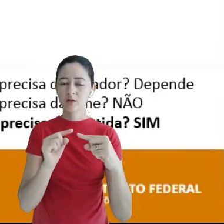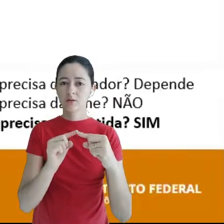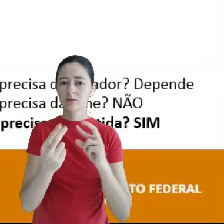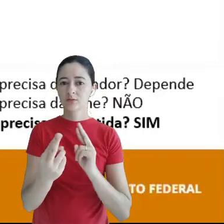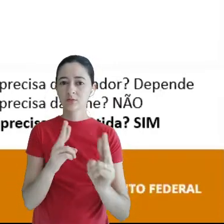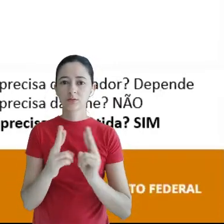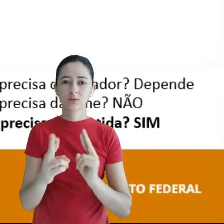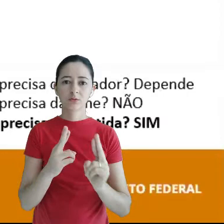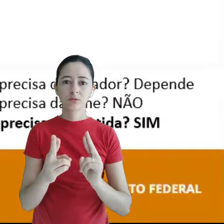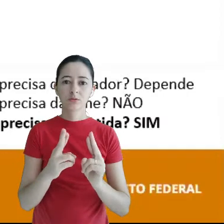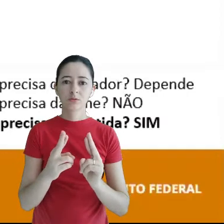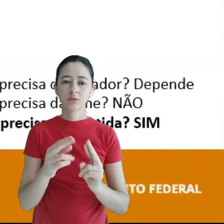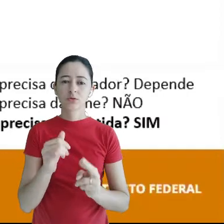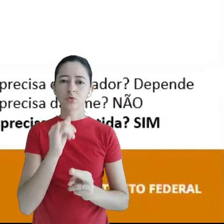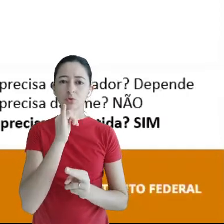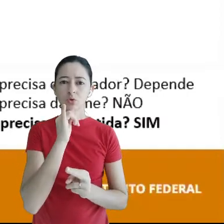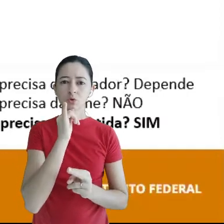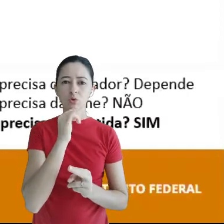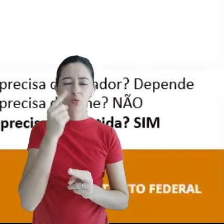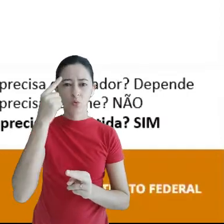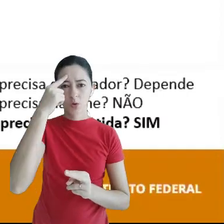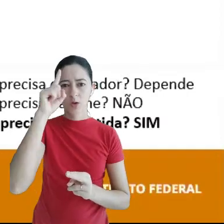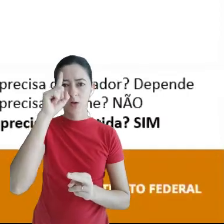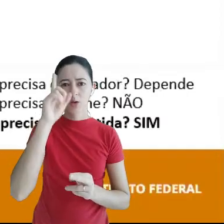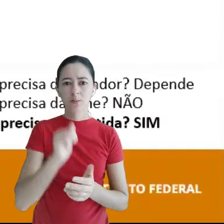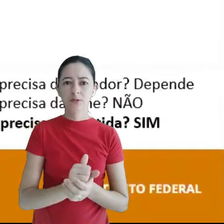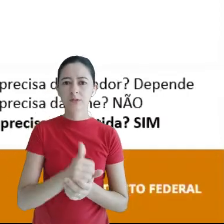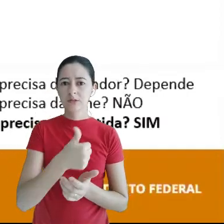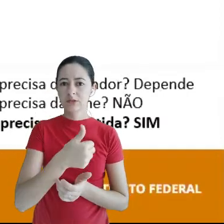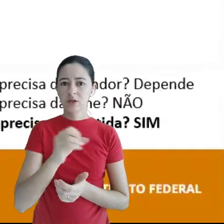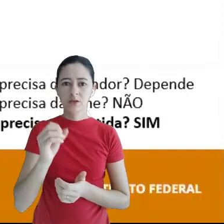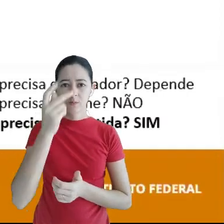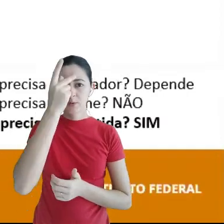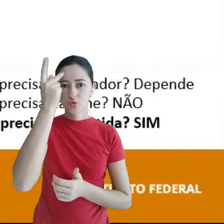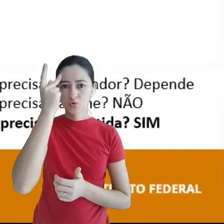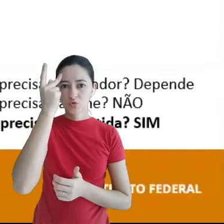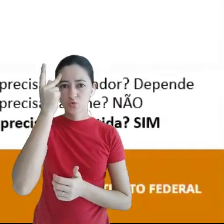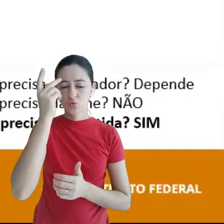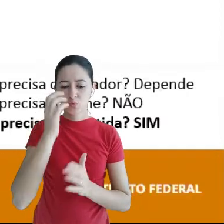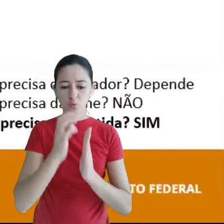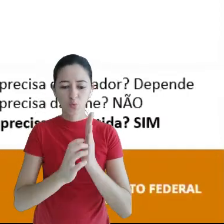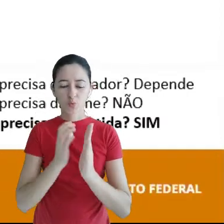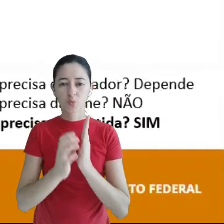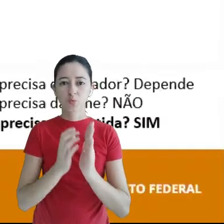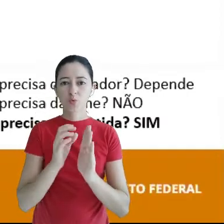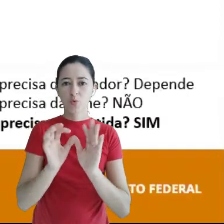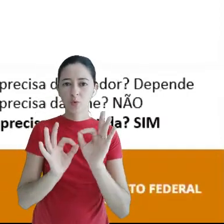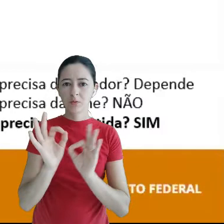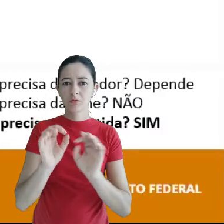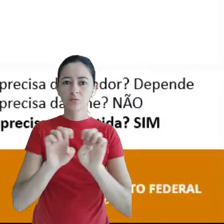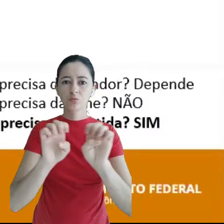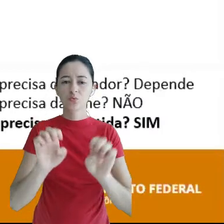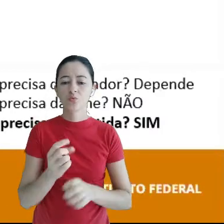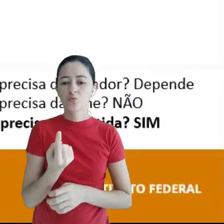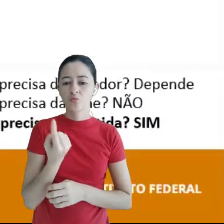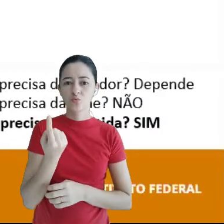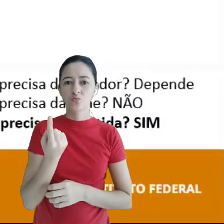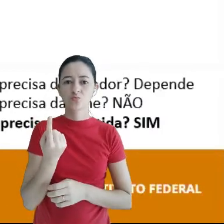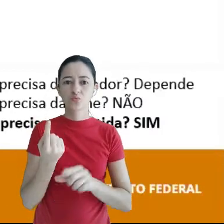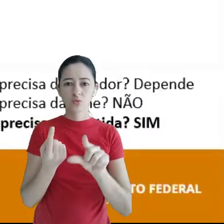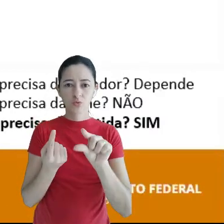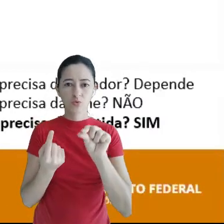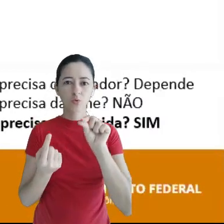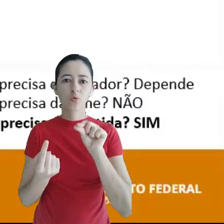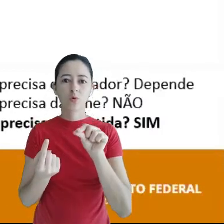jogador. Eu tenho certeza, naquele exemplo hipotético que falei pra vocês, de 10 professores de banco de dados modelando esse mesmo sistema, eu tenho certeza que pelo menos um